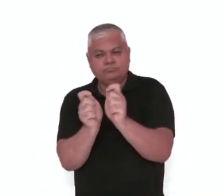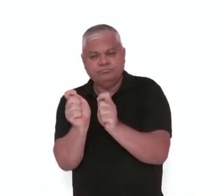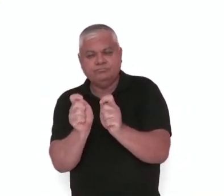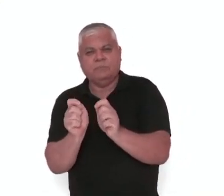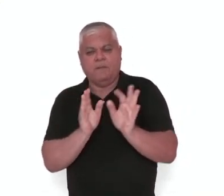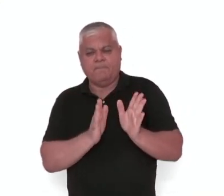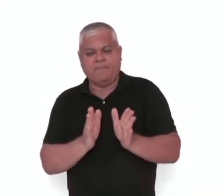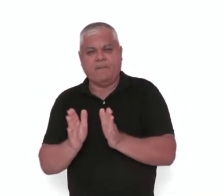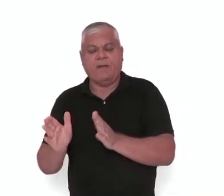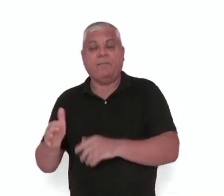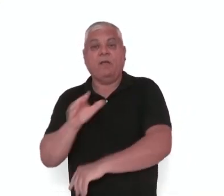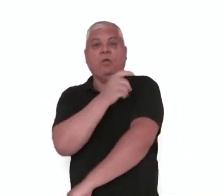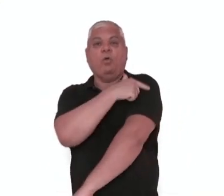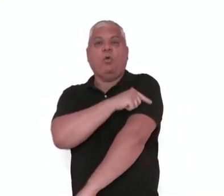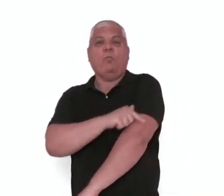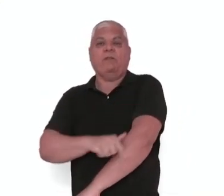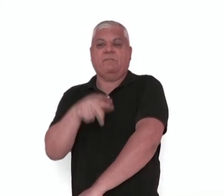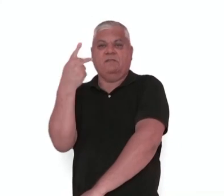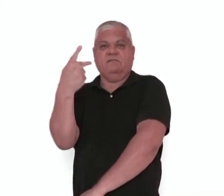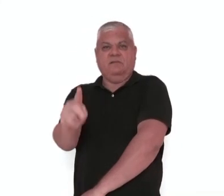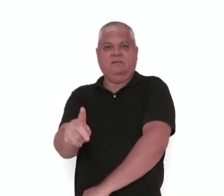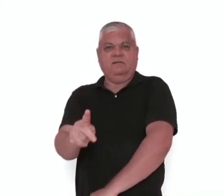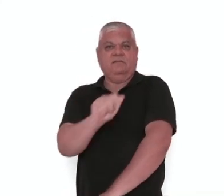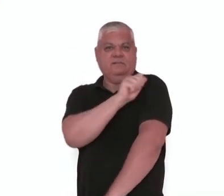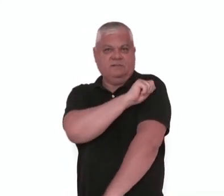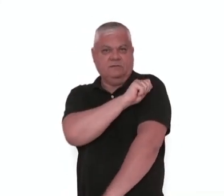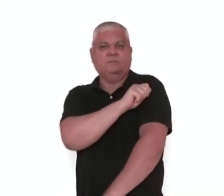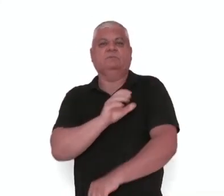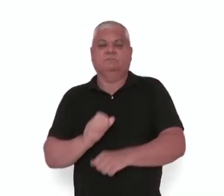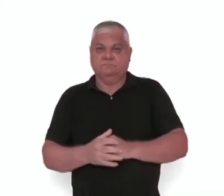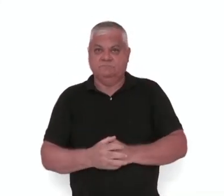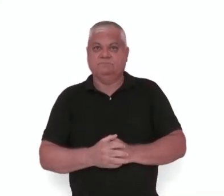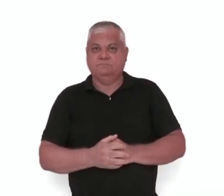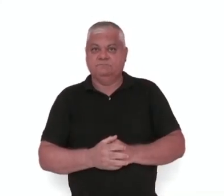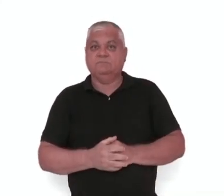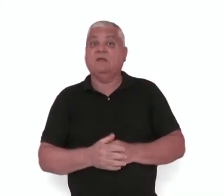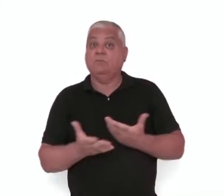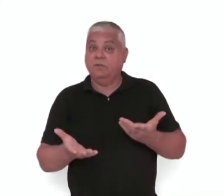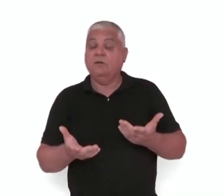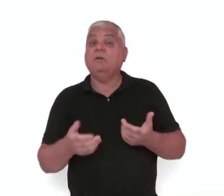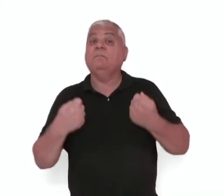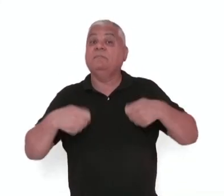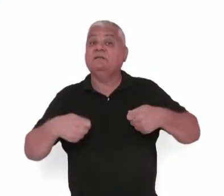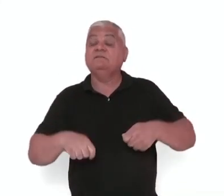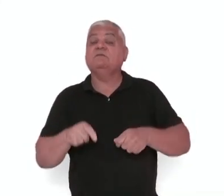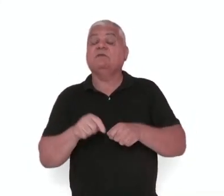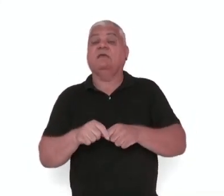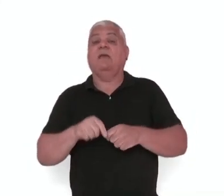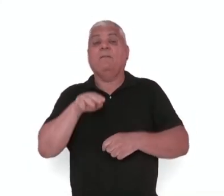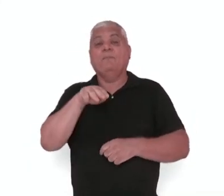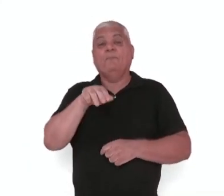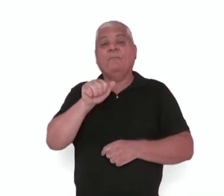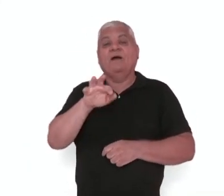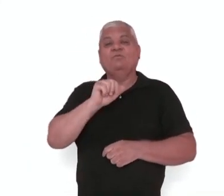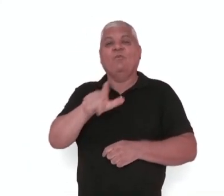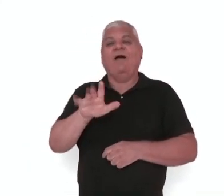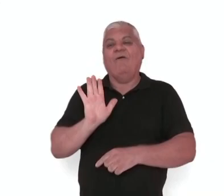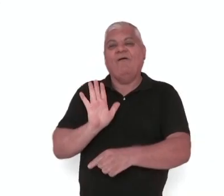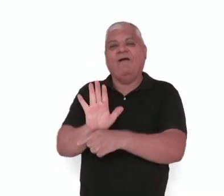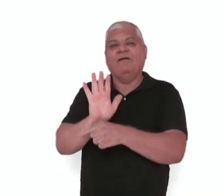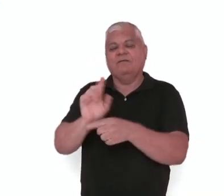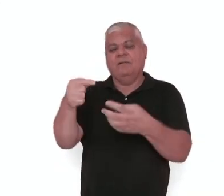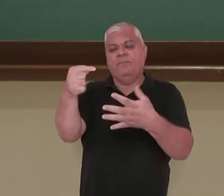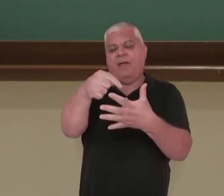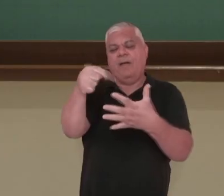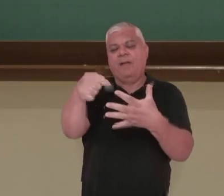as condutas do aluno na instituição de ensino. Em outras palavras, podemos dizer que ele é um manual prático que orienta a ação dos